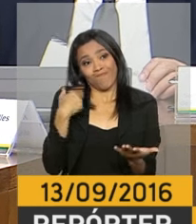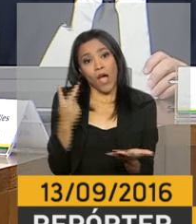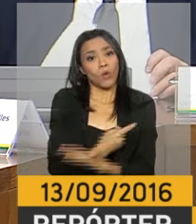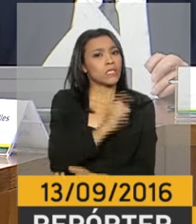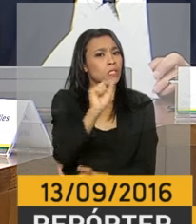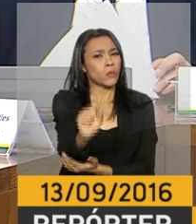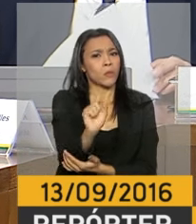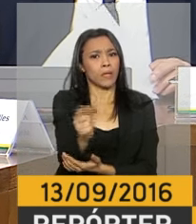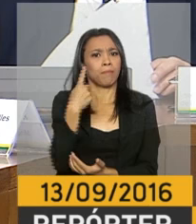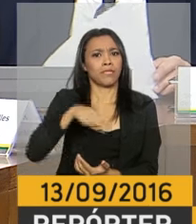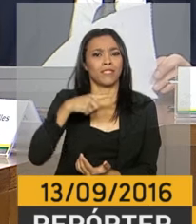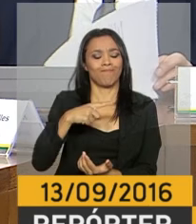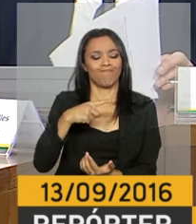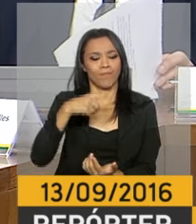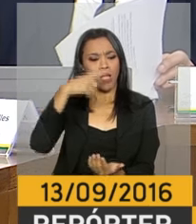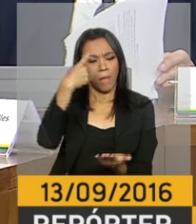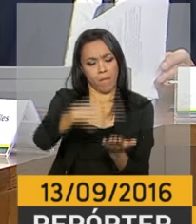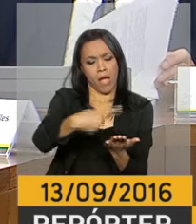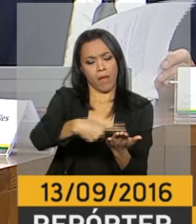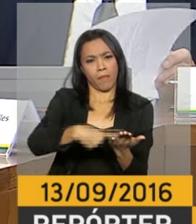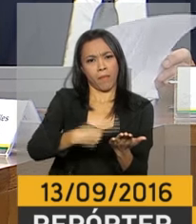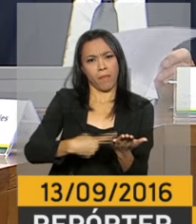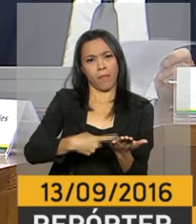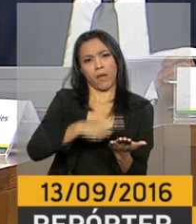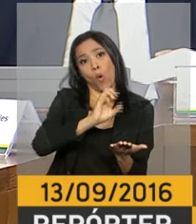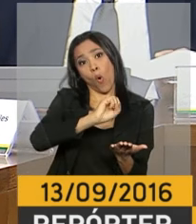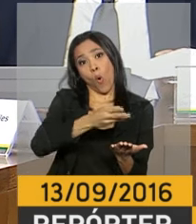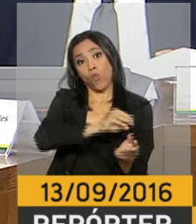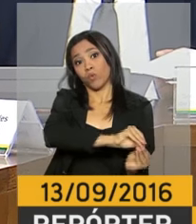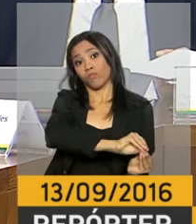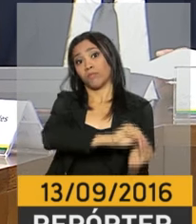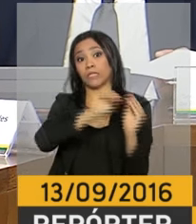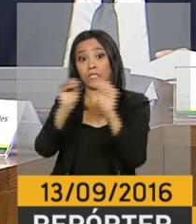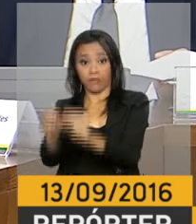nós deveríamos transferir em definitivo ou